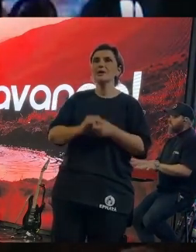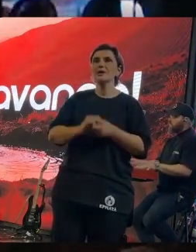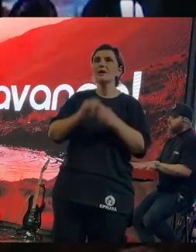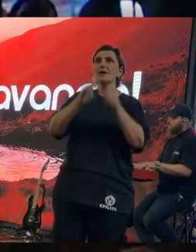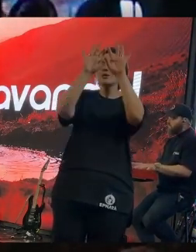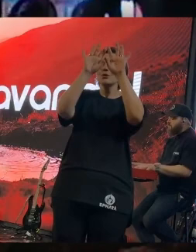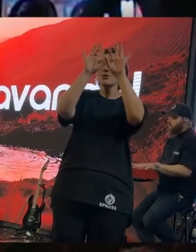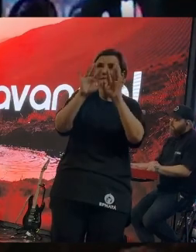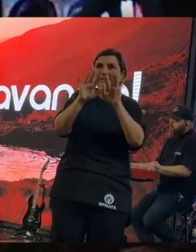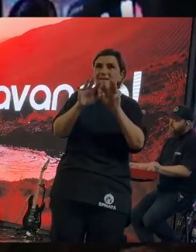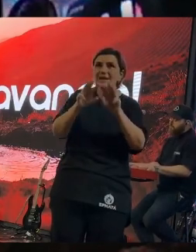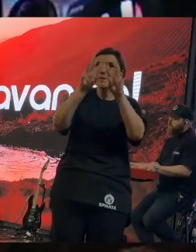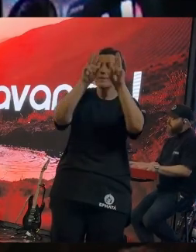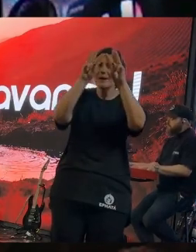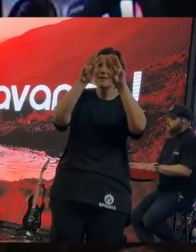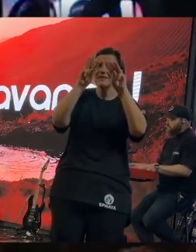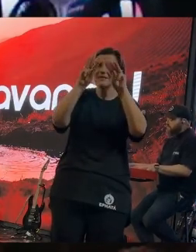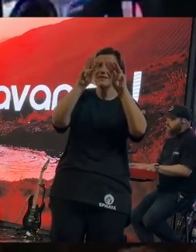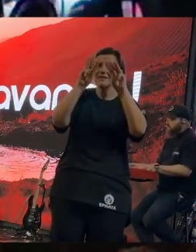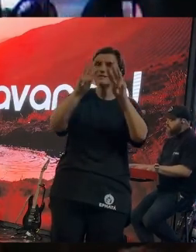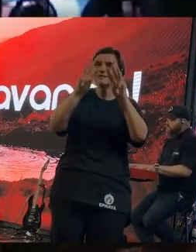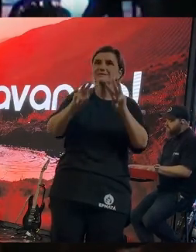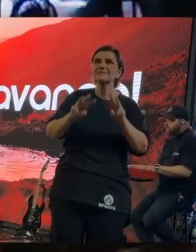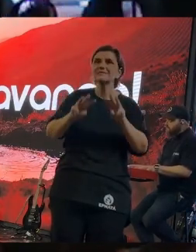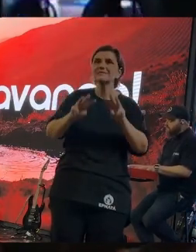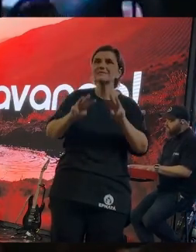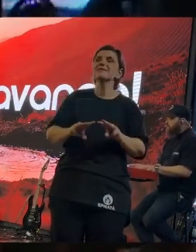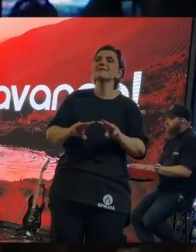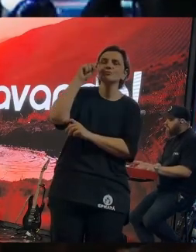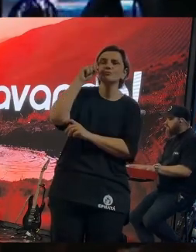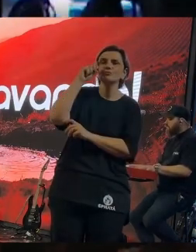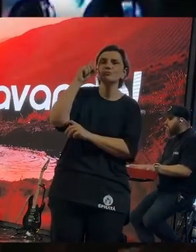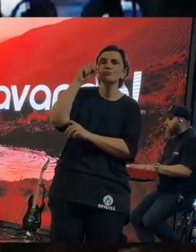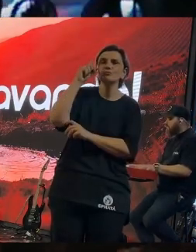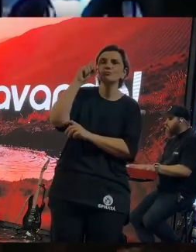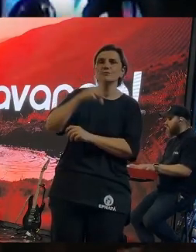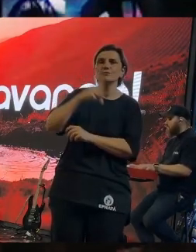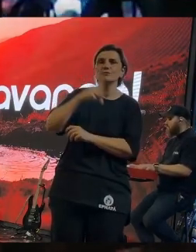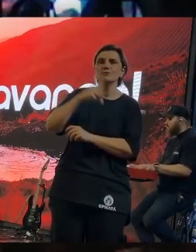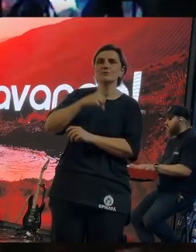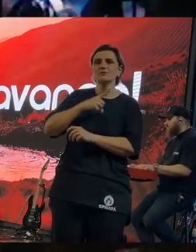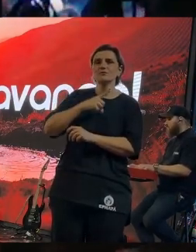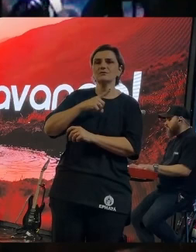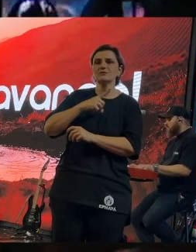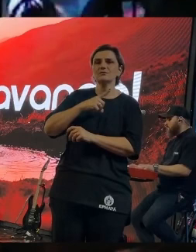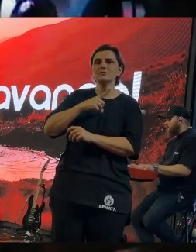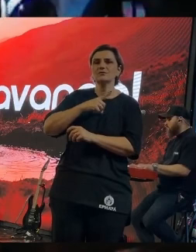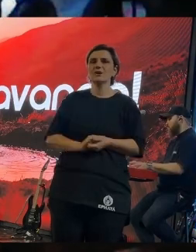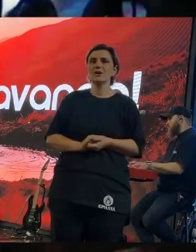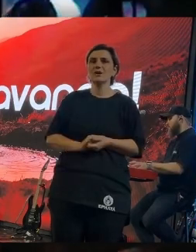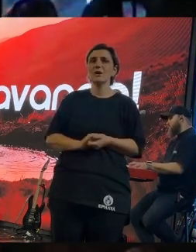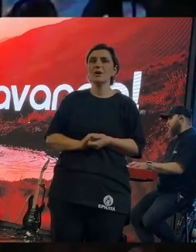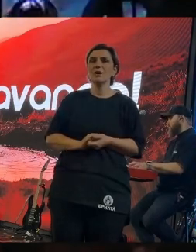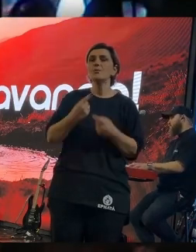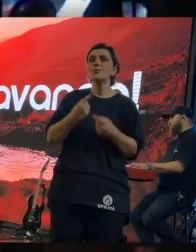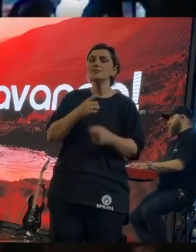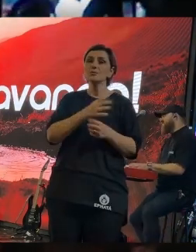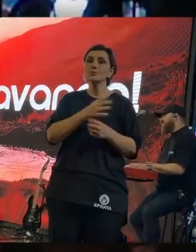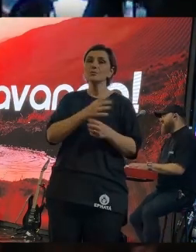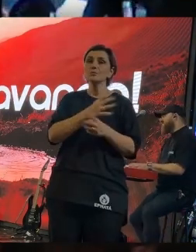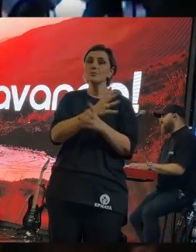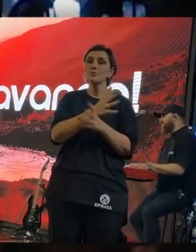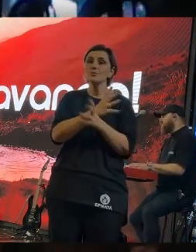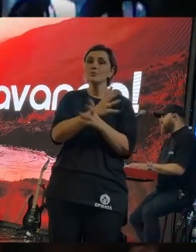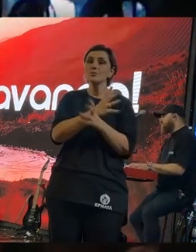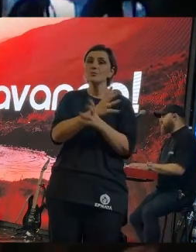caía todo dia do céu? Por que você está com medo do deserto, se no deserto tem provisão, tem